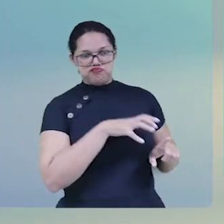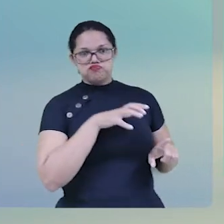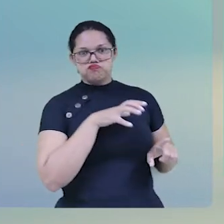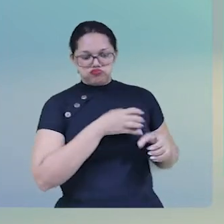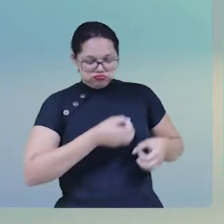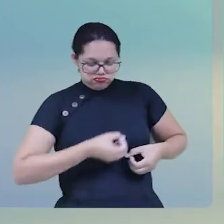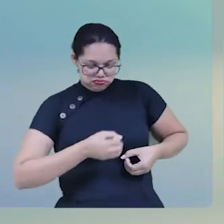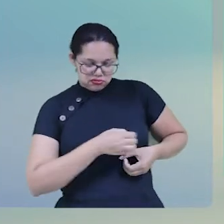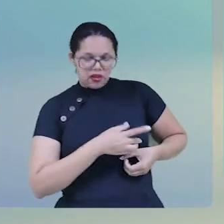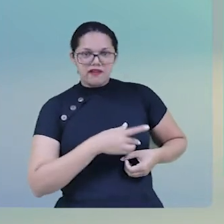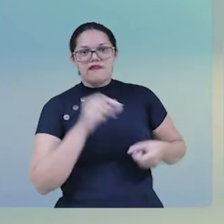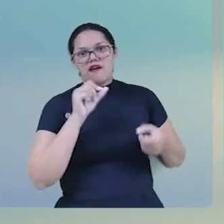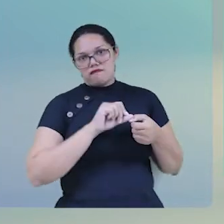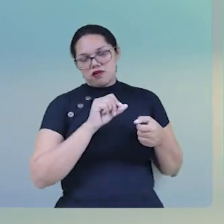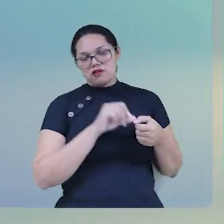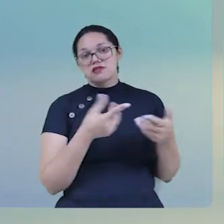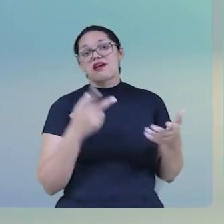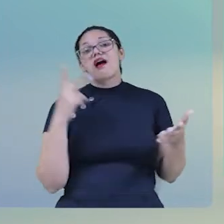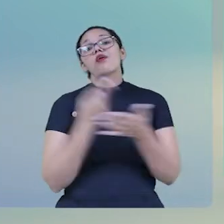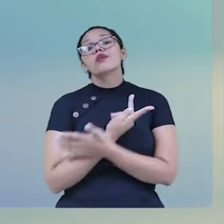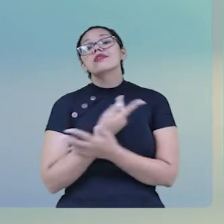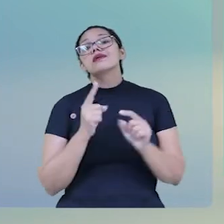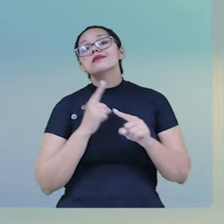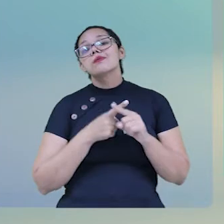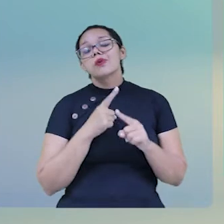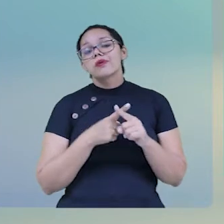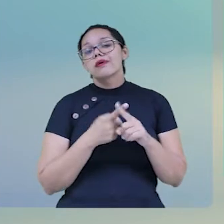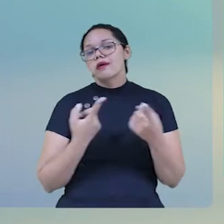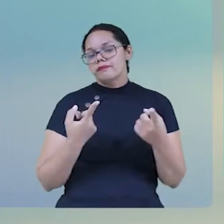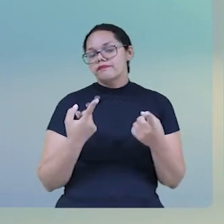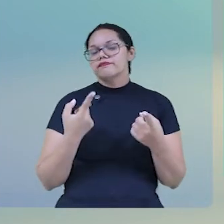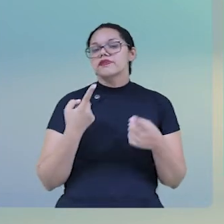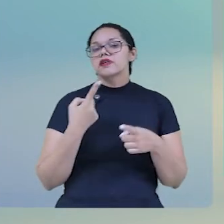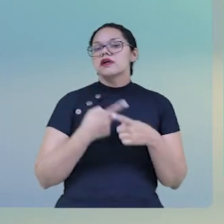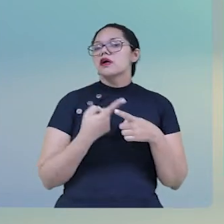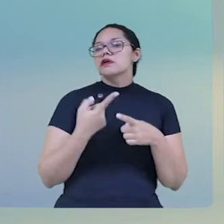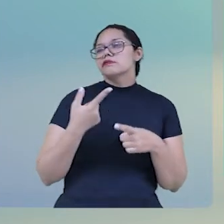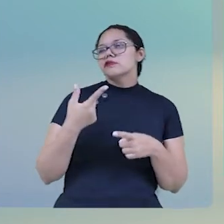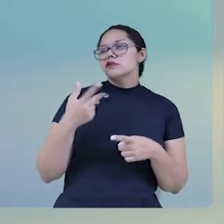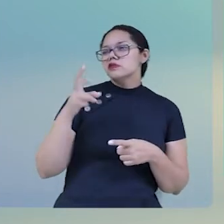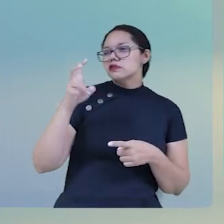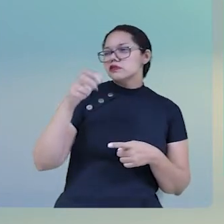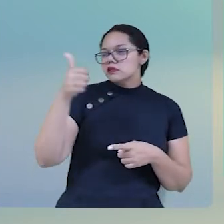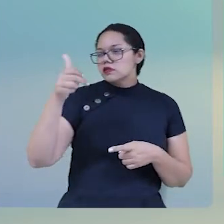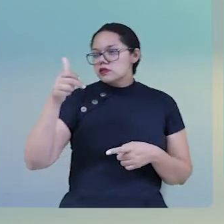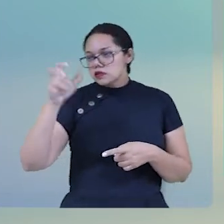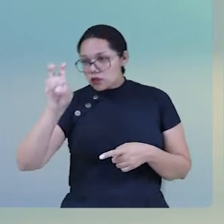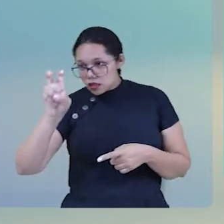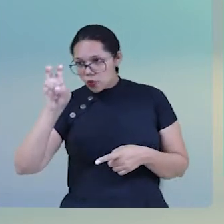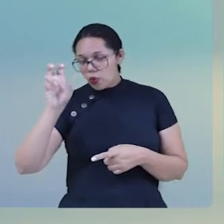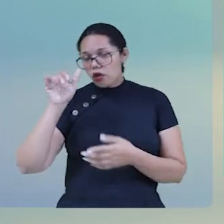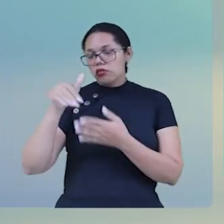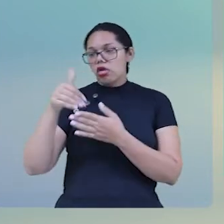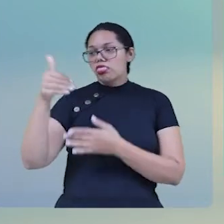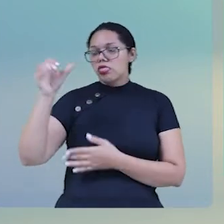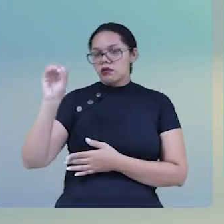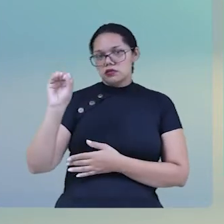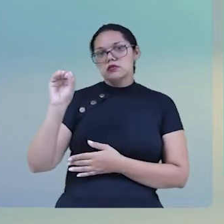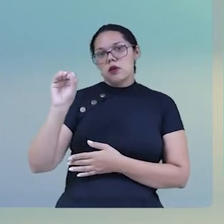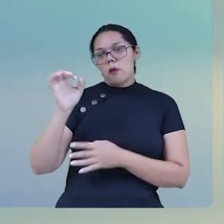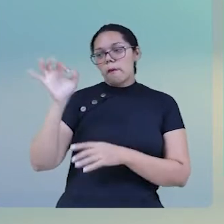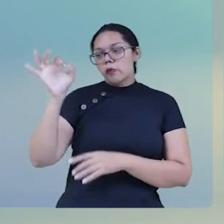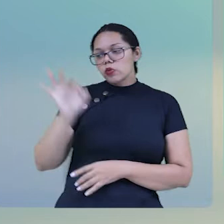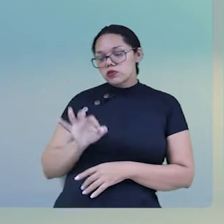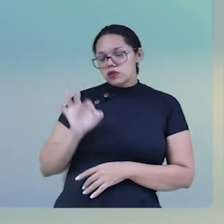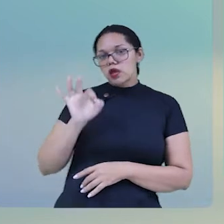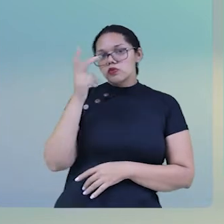a insulina. Isso vai ocorrer em aproximadamente 5 a 10% dos casos de